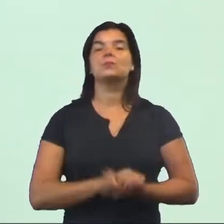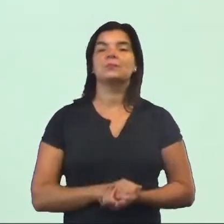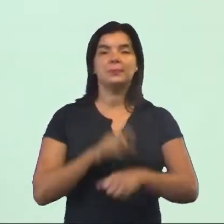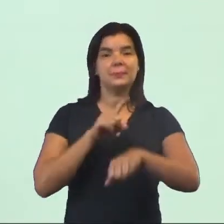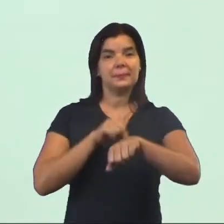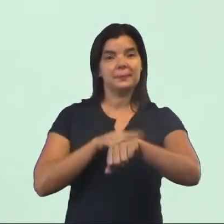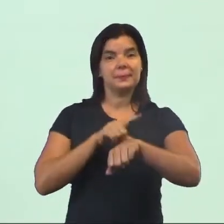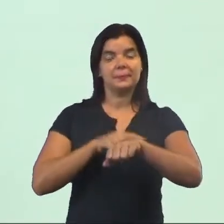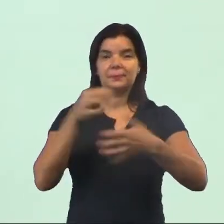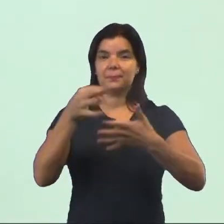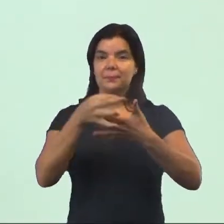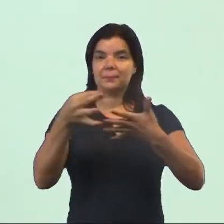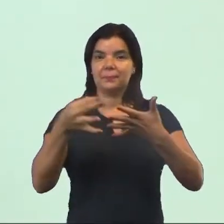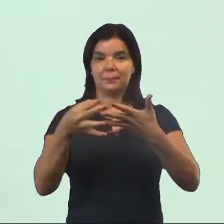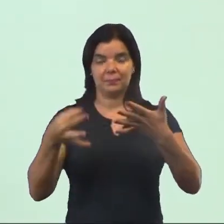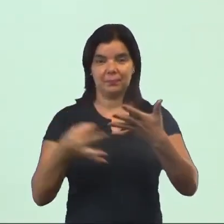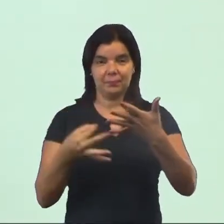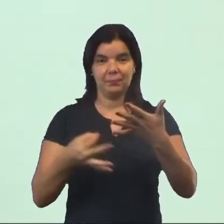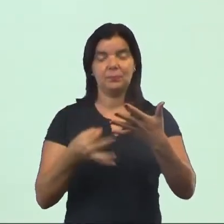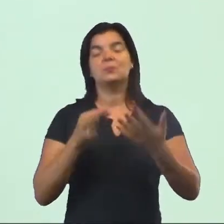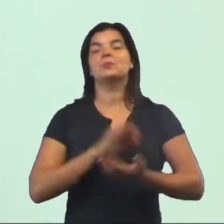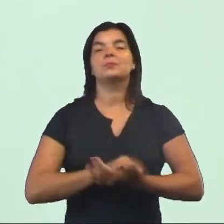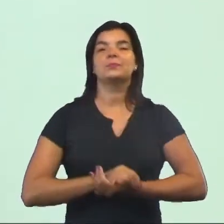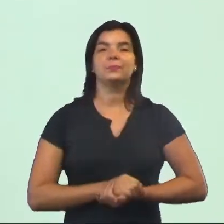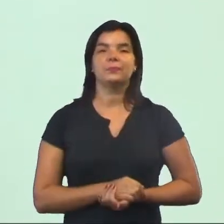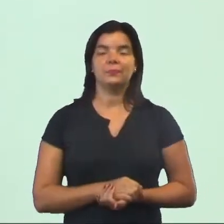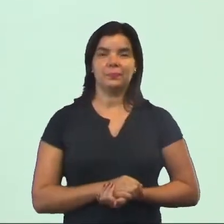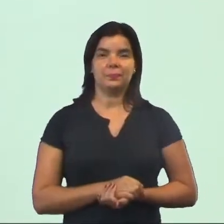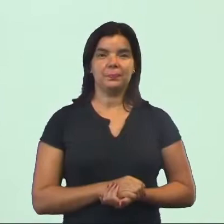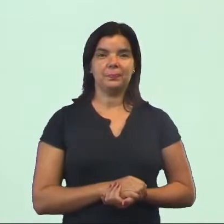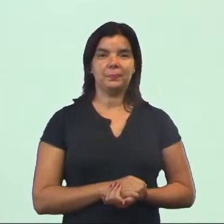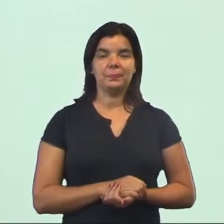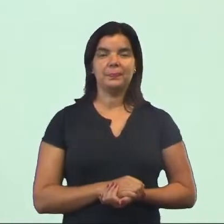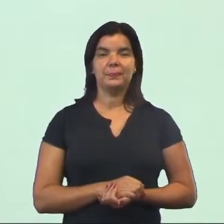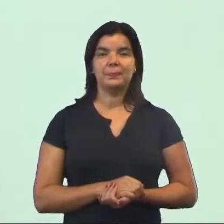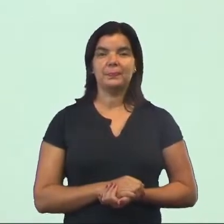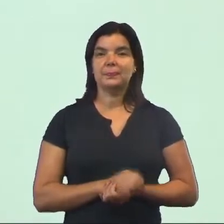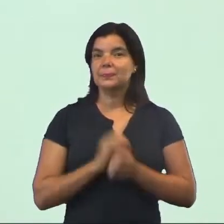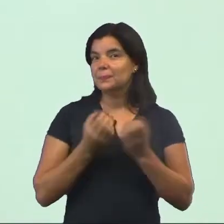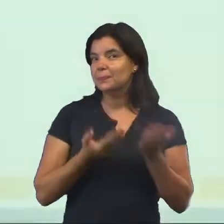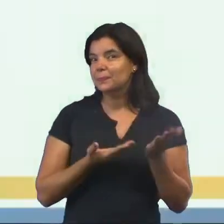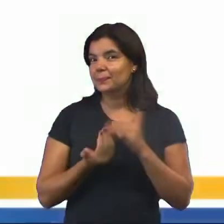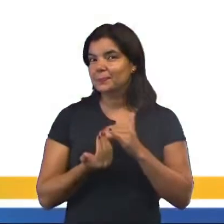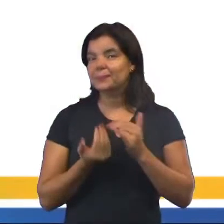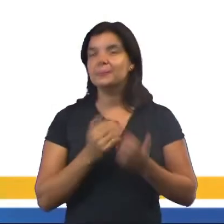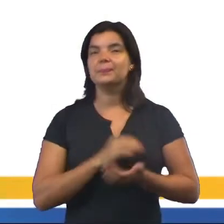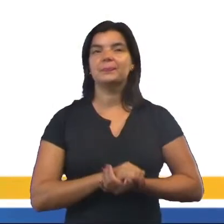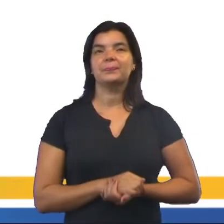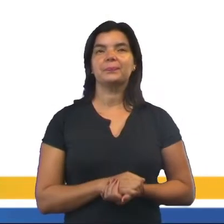sobre time expressions, que são expressões de tempo. Vamos lá?